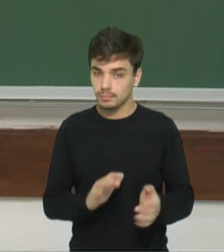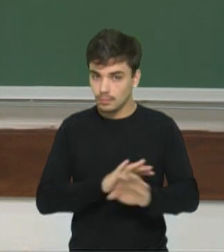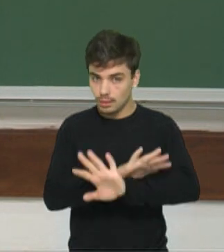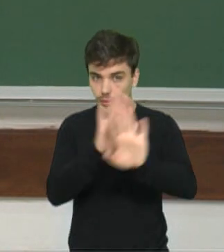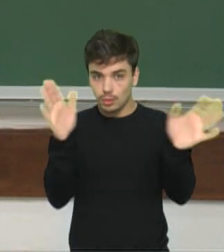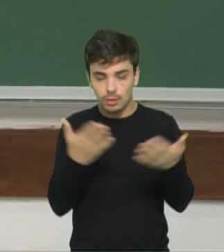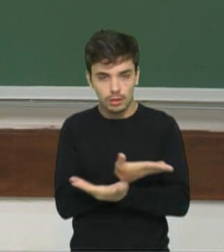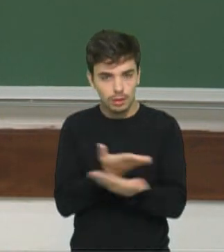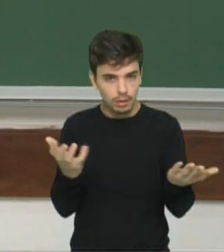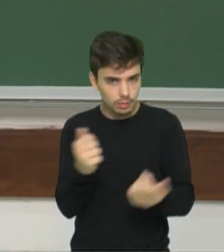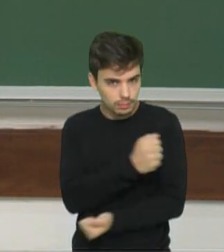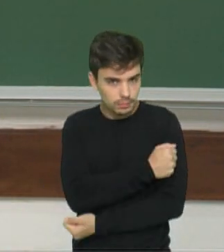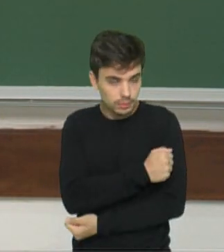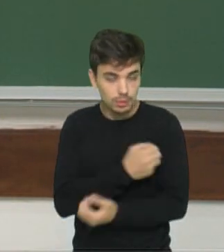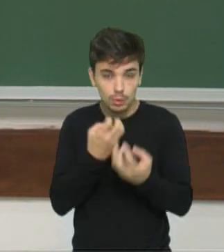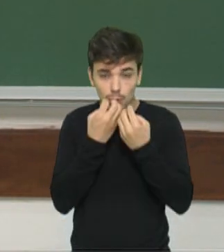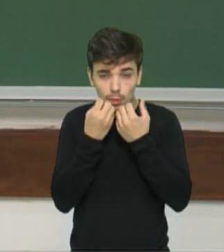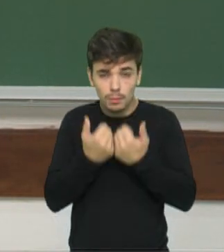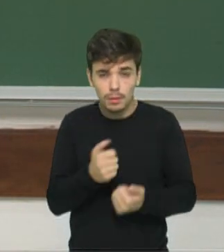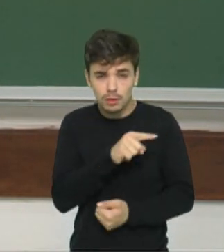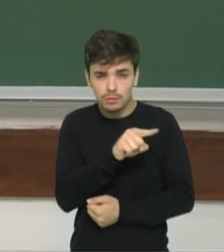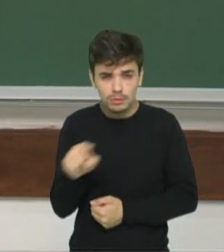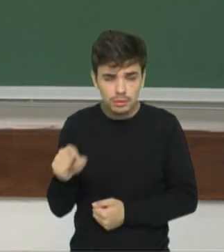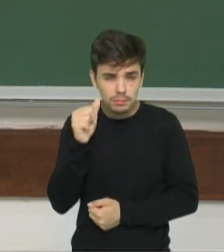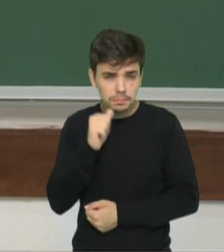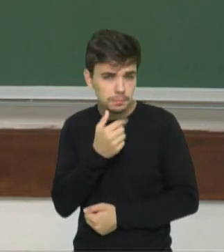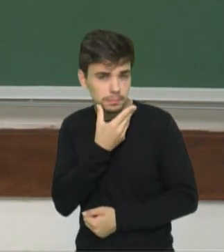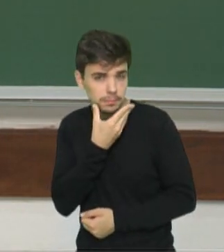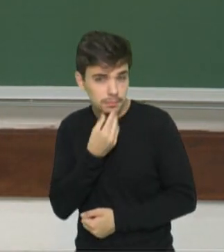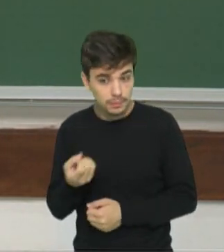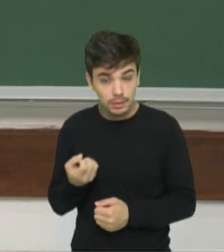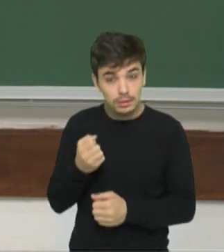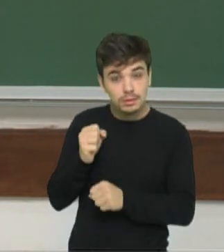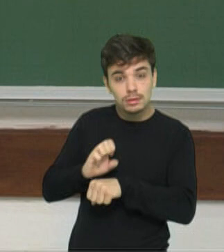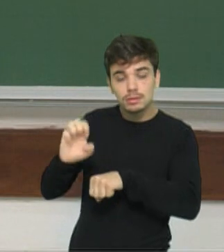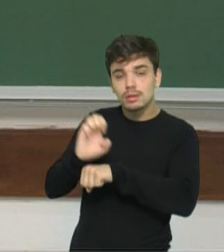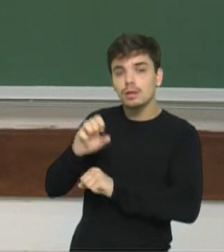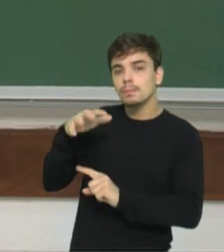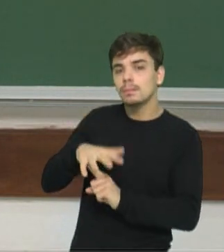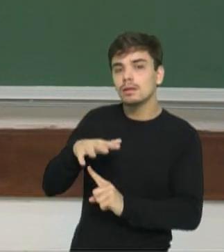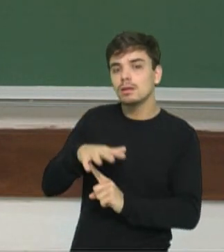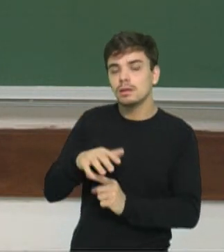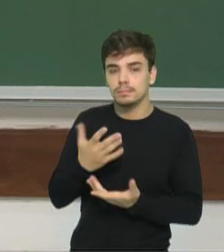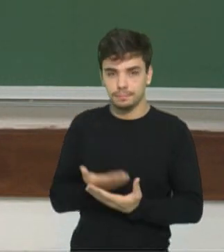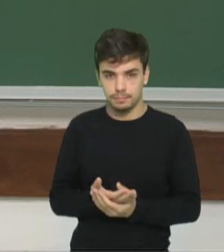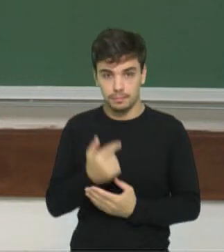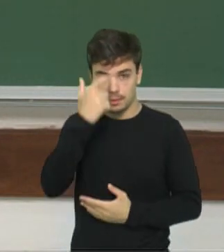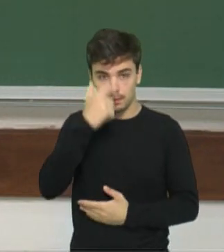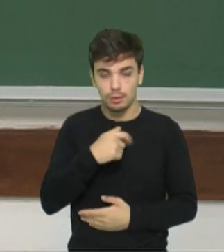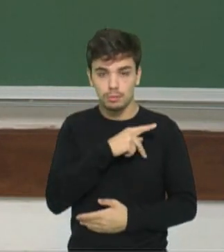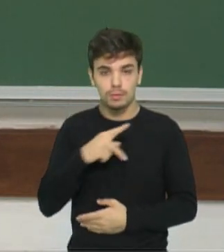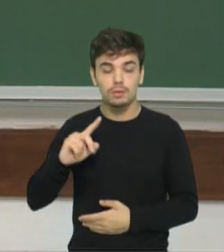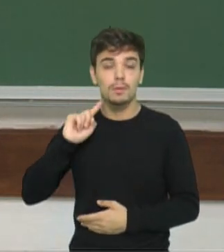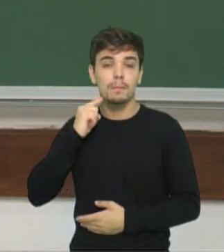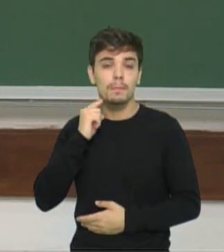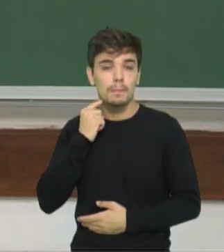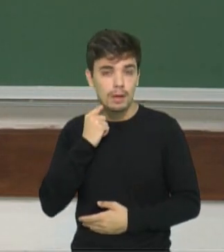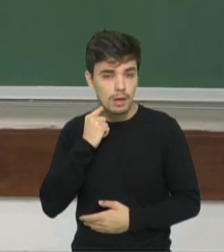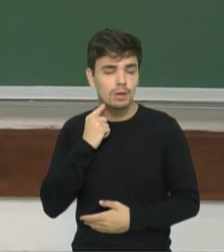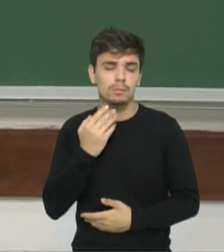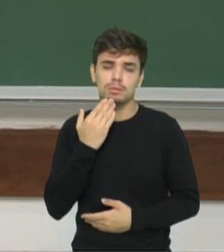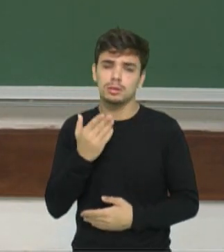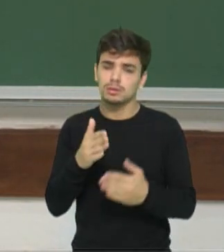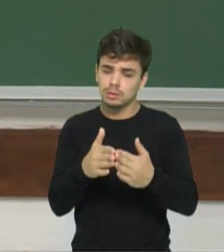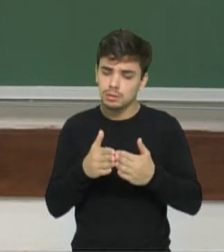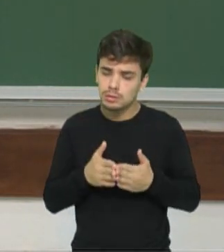Olá, alunos, tudo bem com vocês? Alunos e alunas do Estado do Paraná. Eu novamente aqui, professor Paulo Brito, pedindo licença para